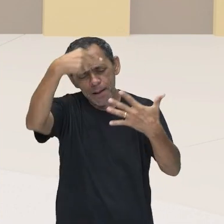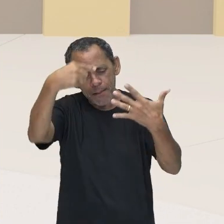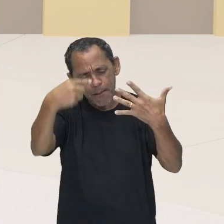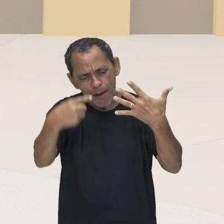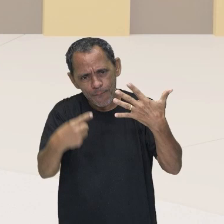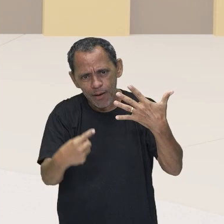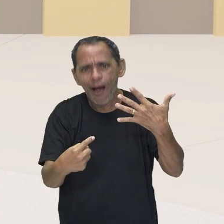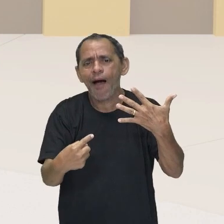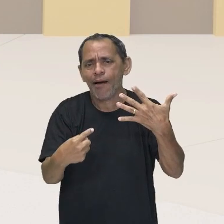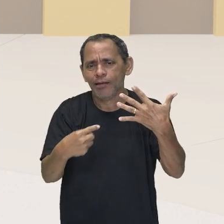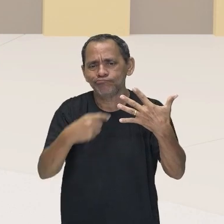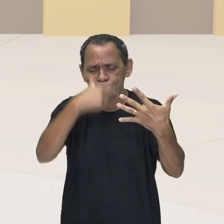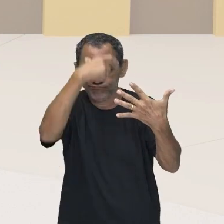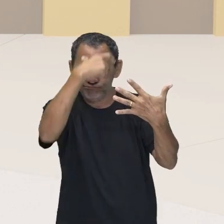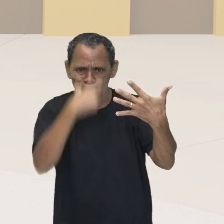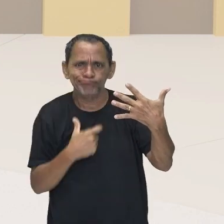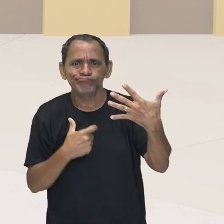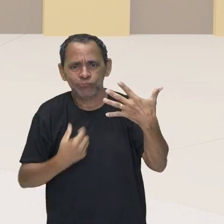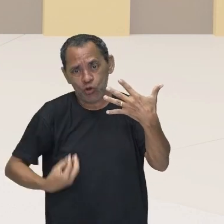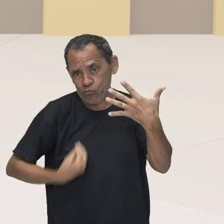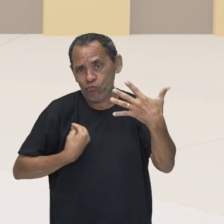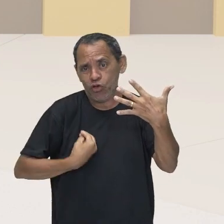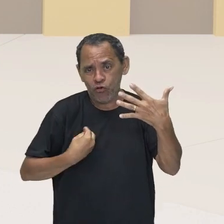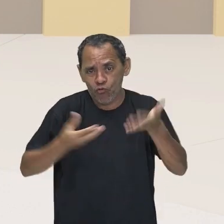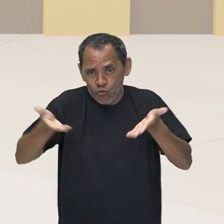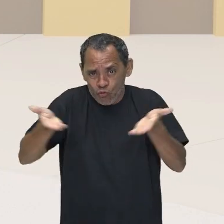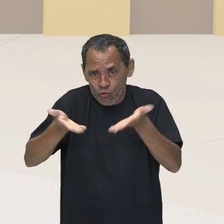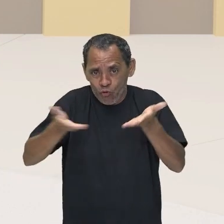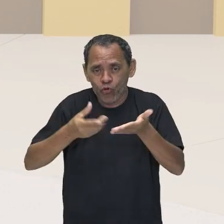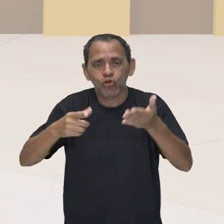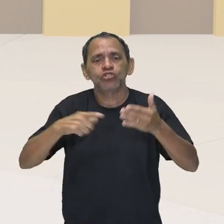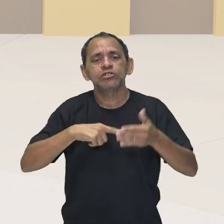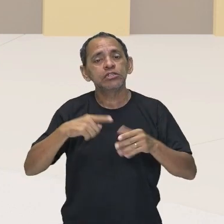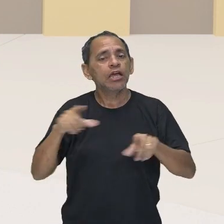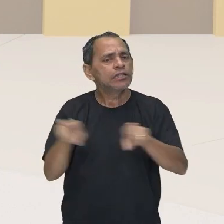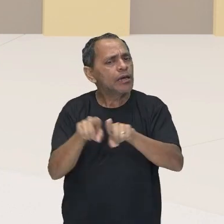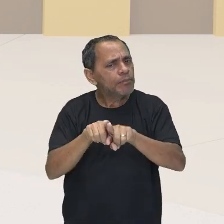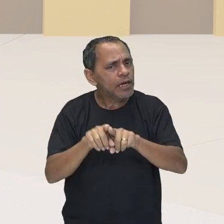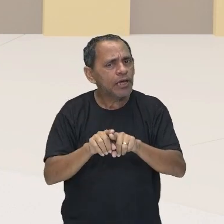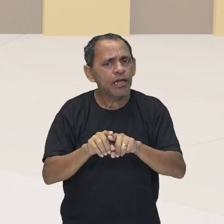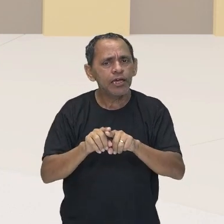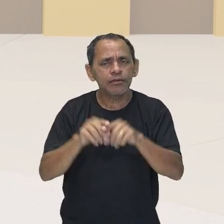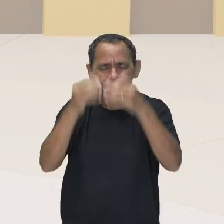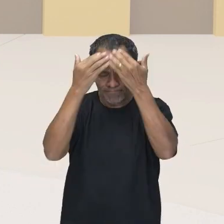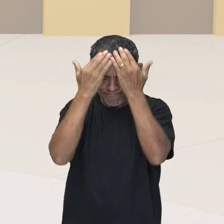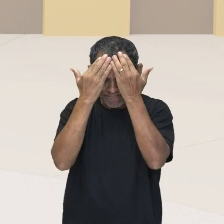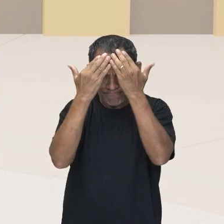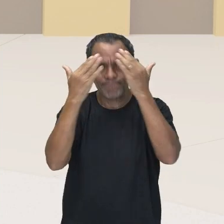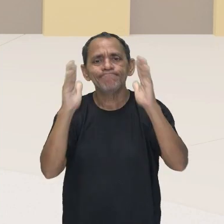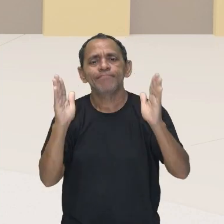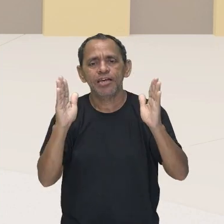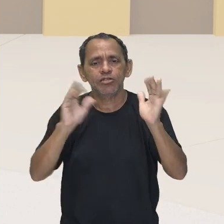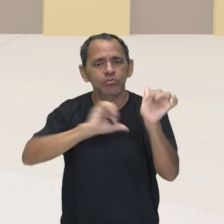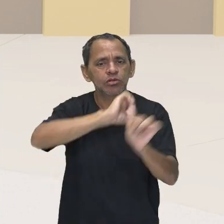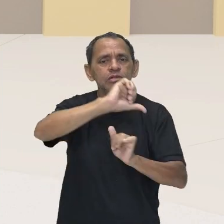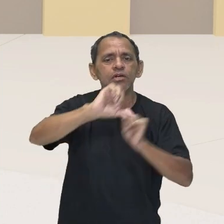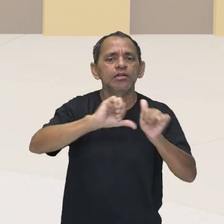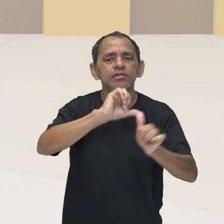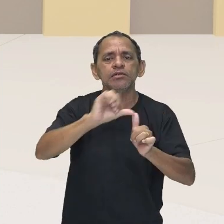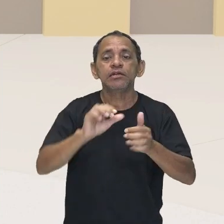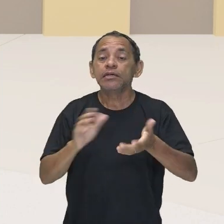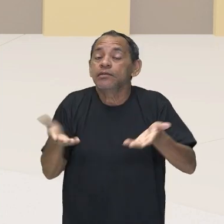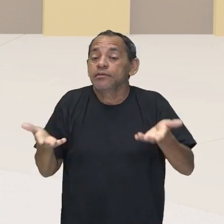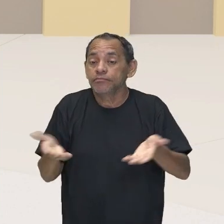que eu estou vivenciando ali e ter a mente aberta para mudanças. Então, os profissionais do futuro, eles